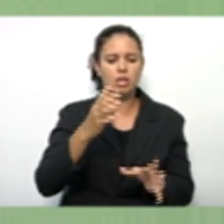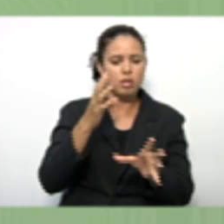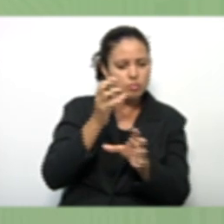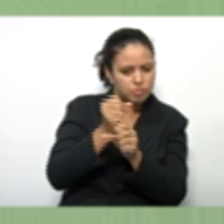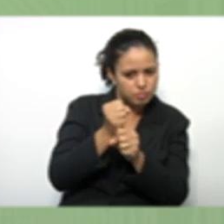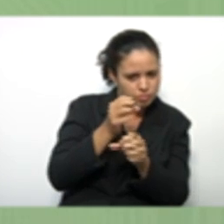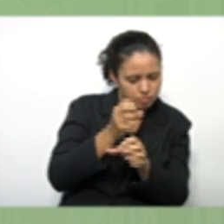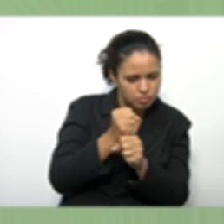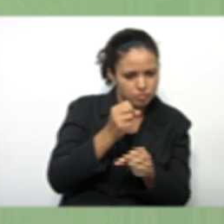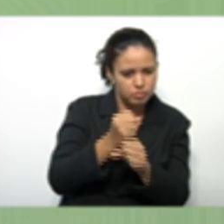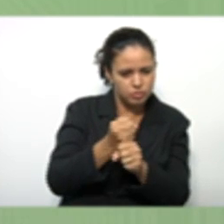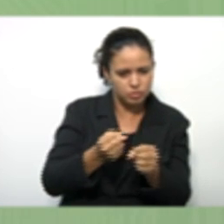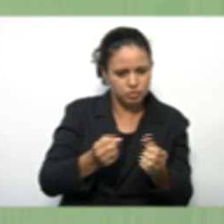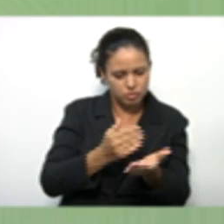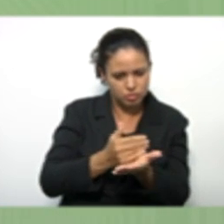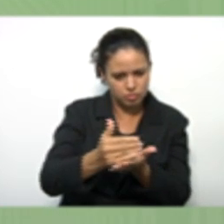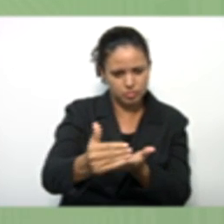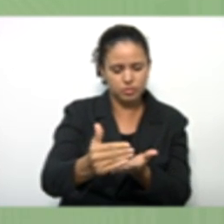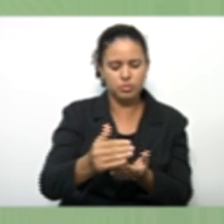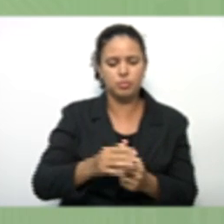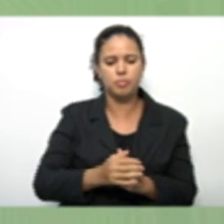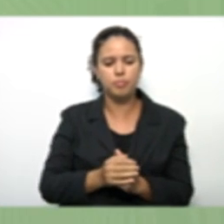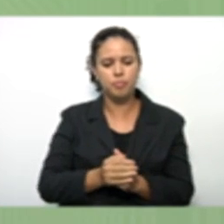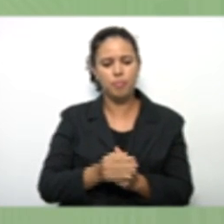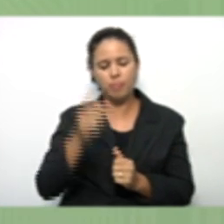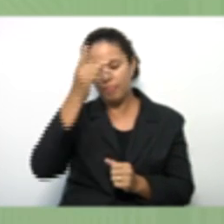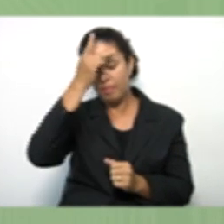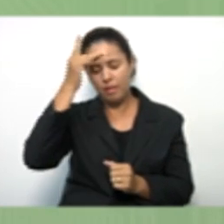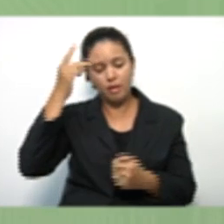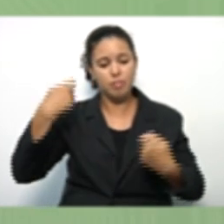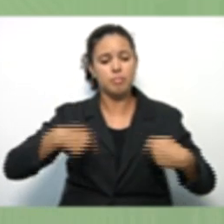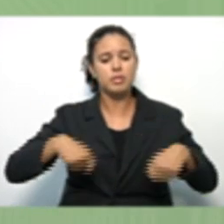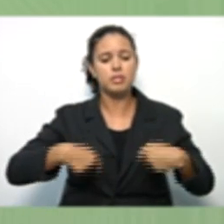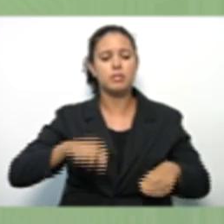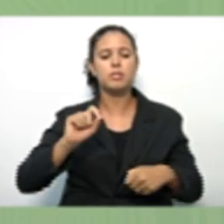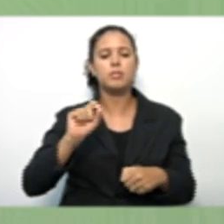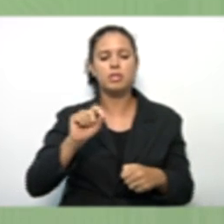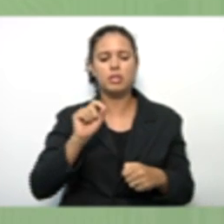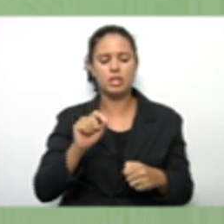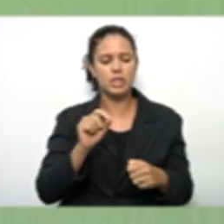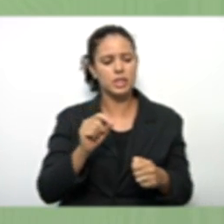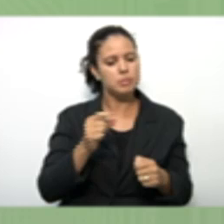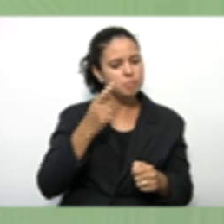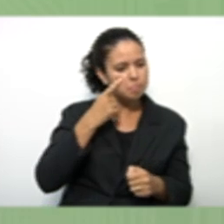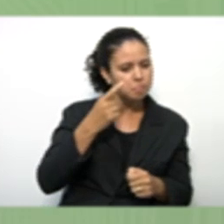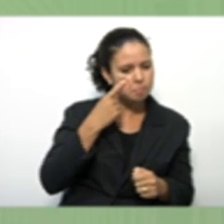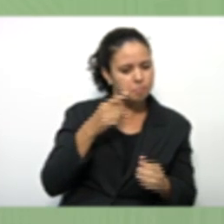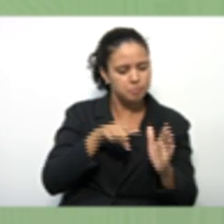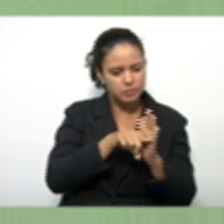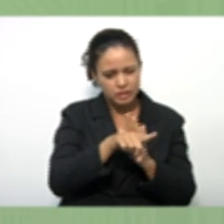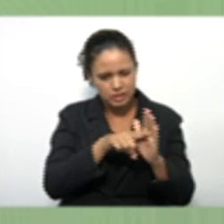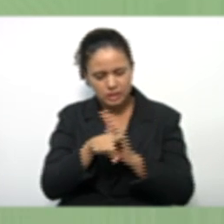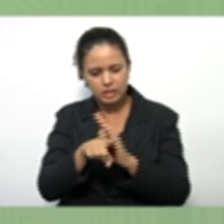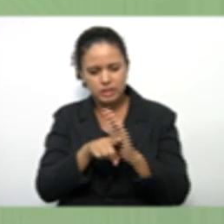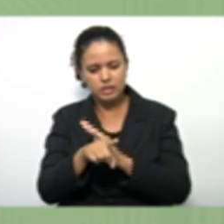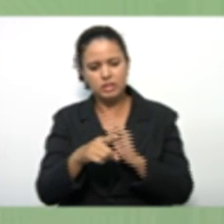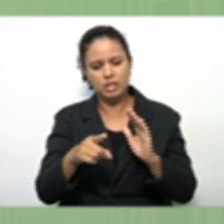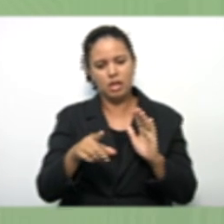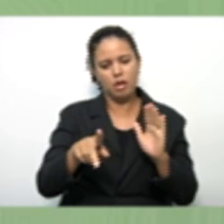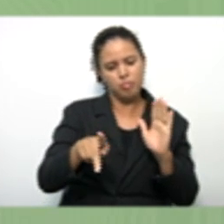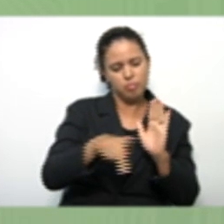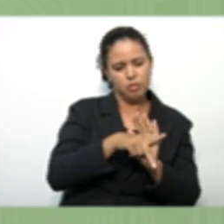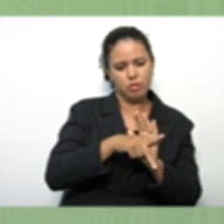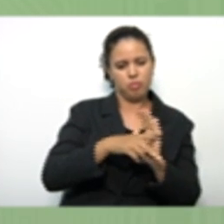e precisou controlar o seu patrimônio. Então, como surgiu isso, professor Aloir? Professora, como a senhora mesmo disse,